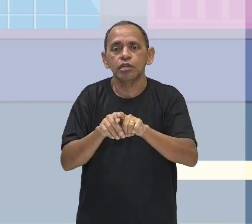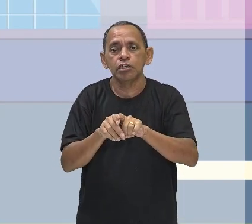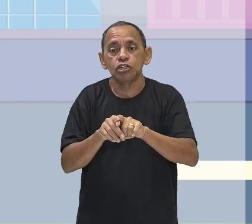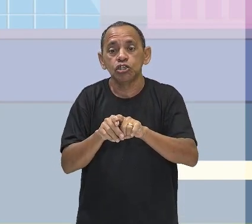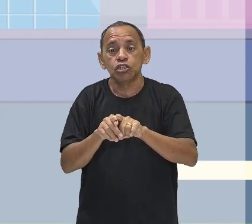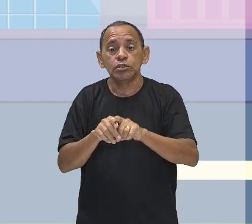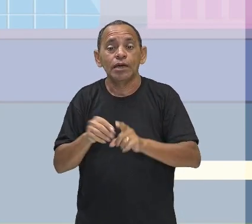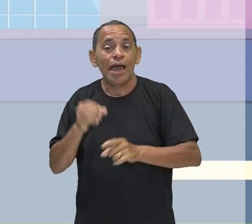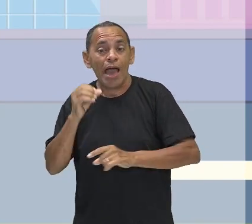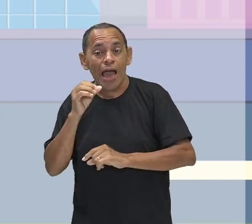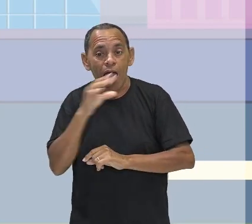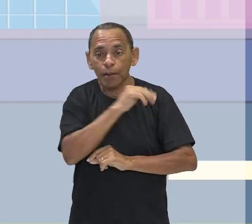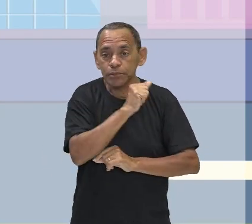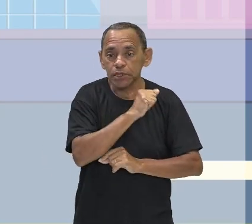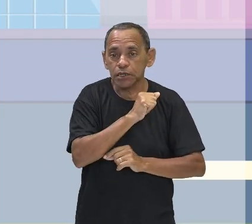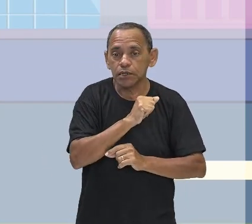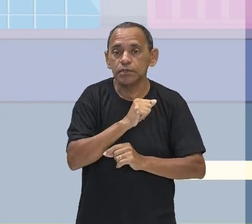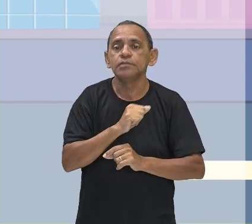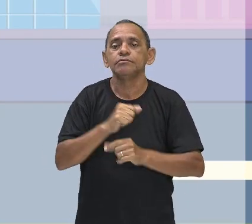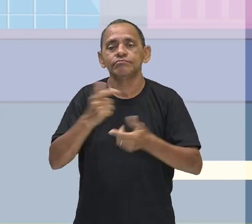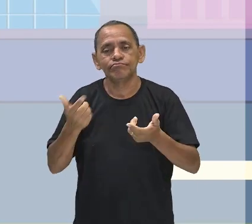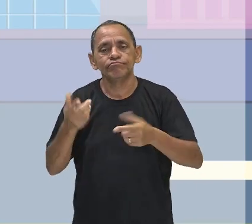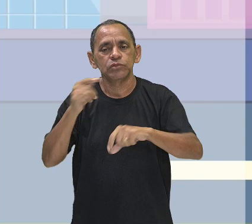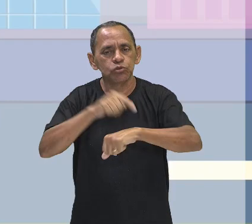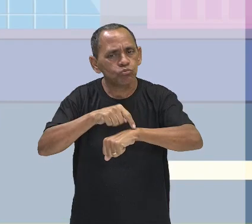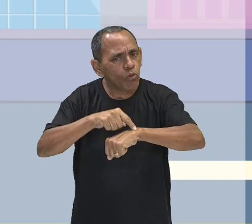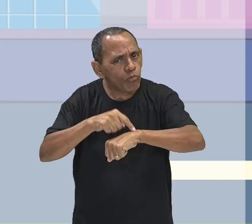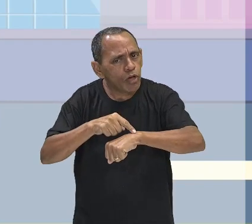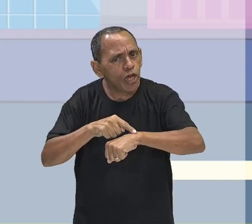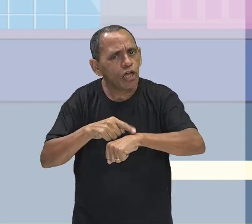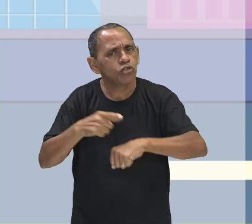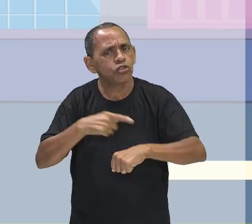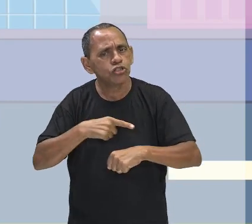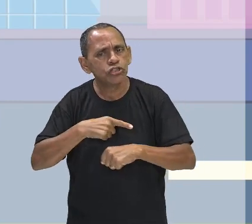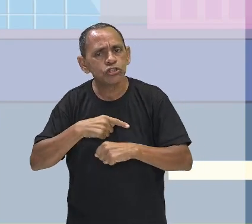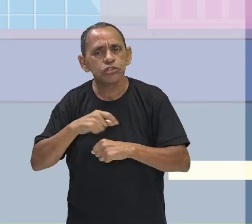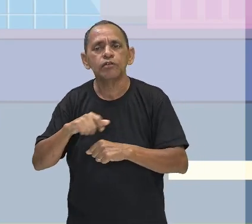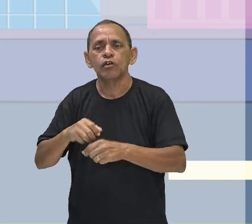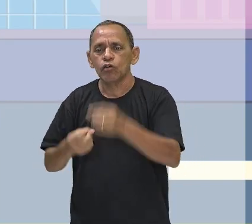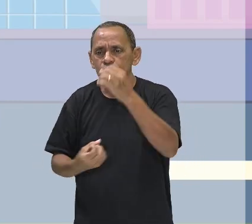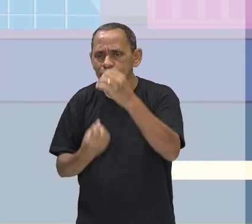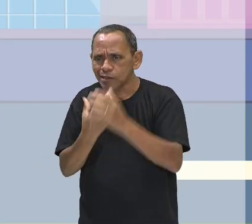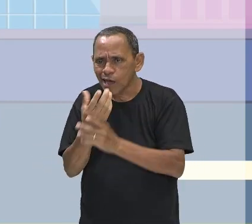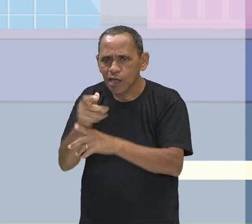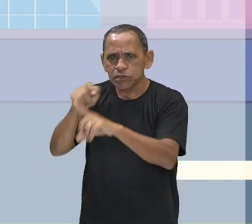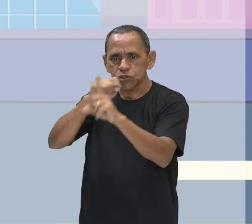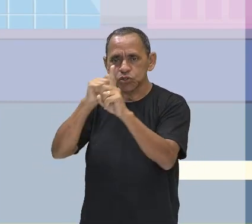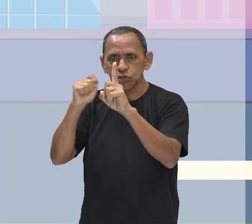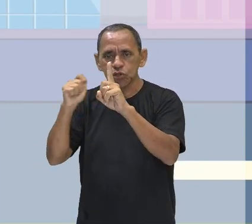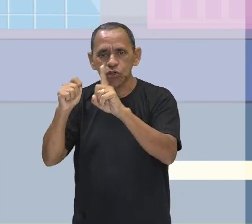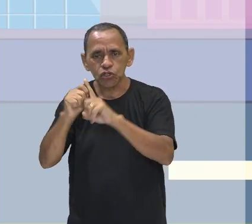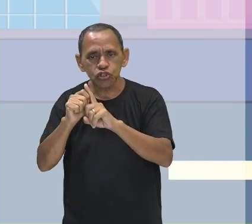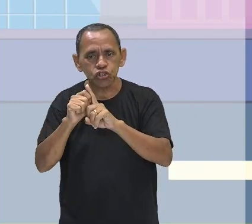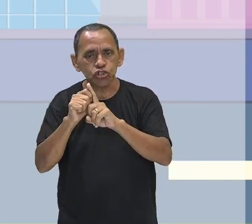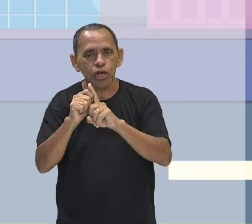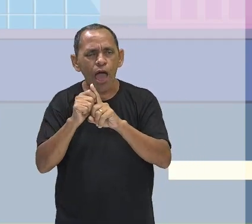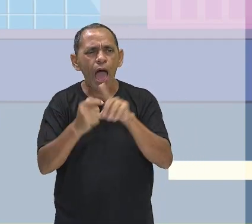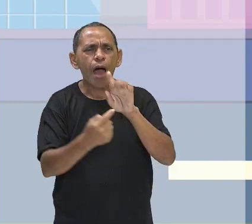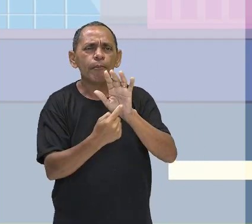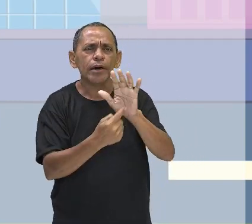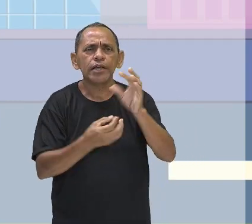rápida. E nesse momento surge então a sociologia. É aí, nesse borbulho